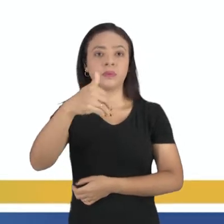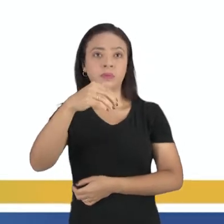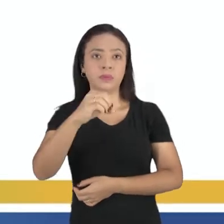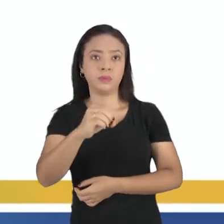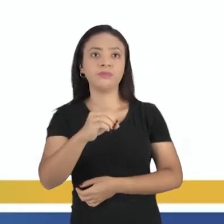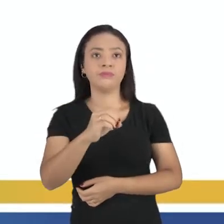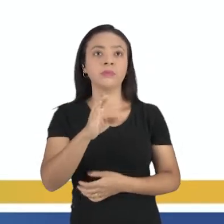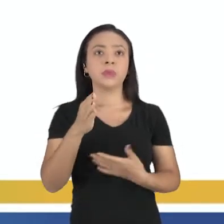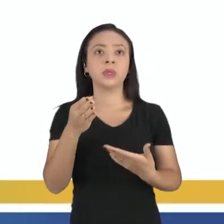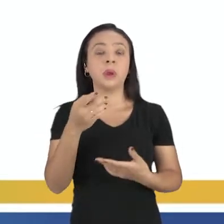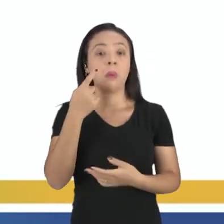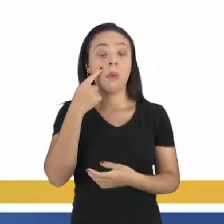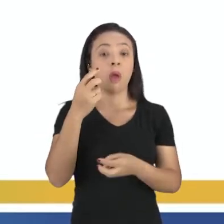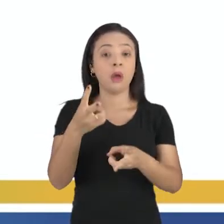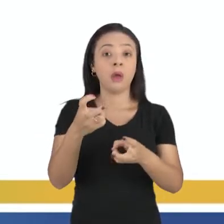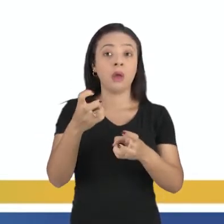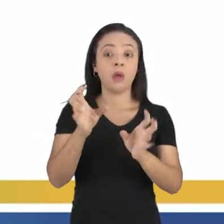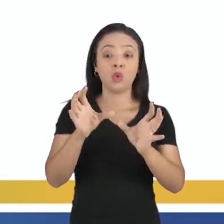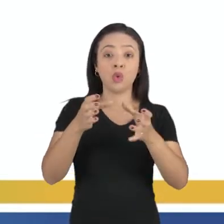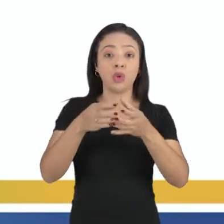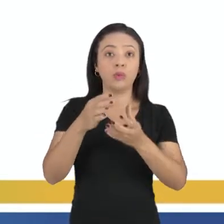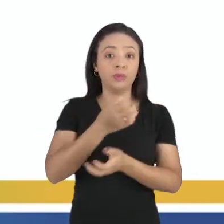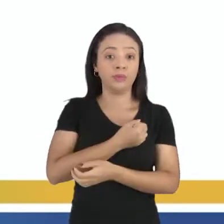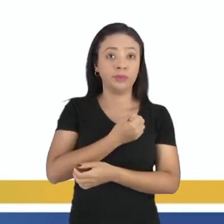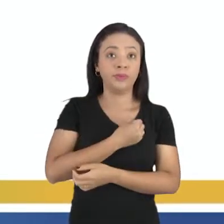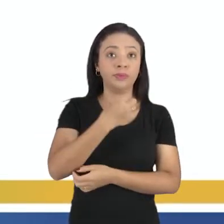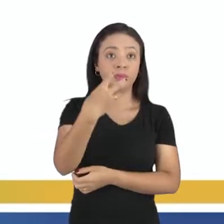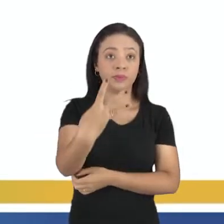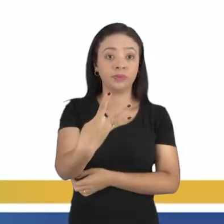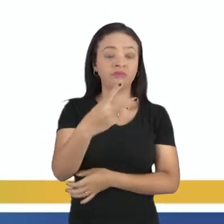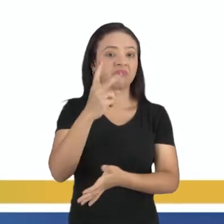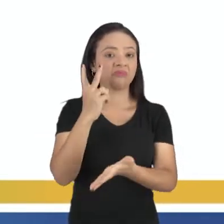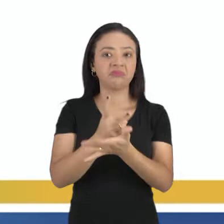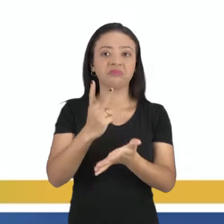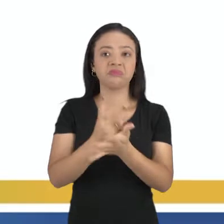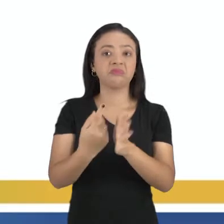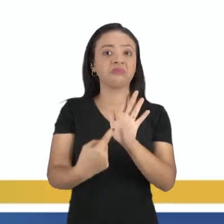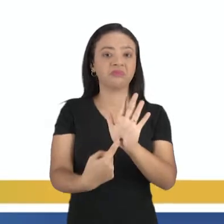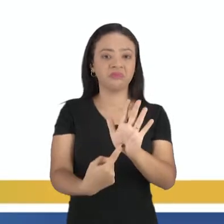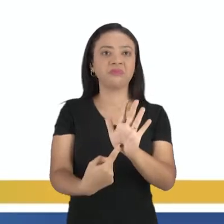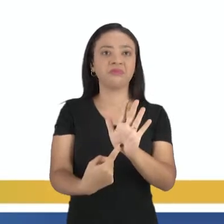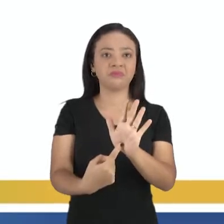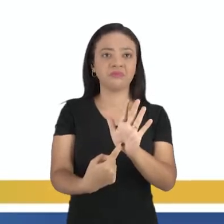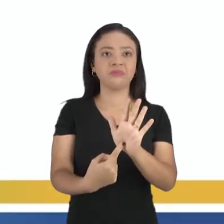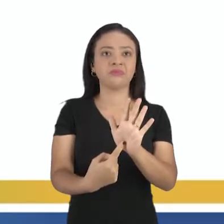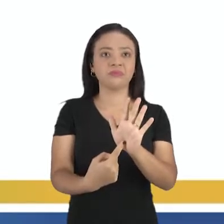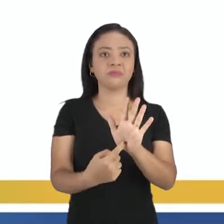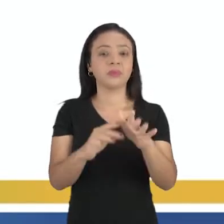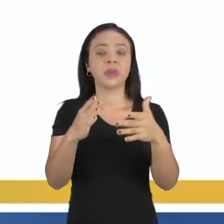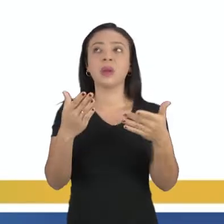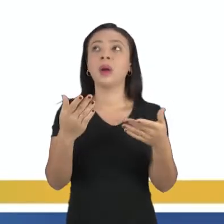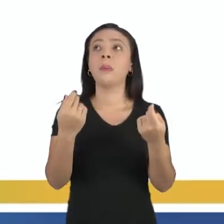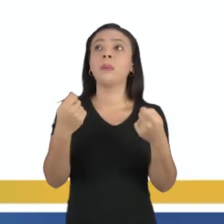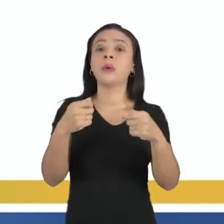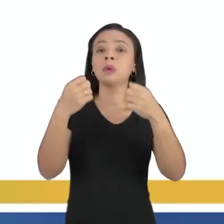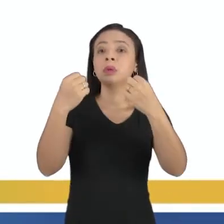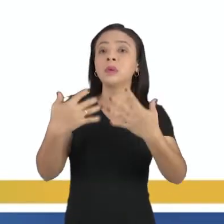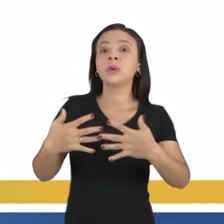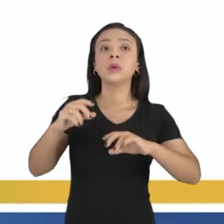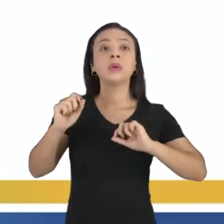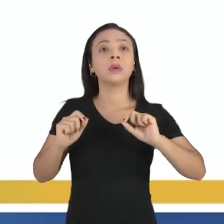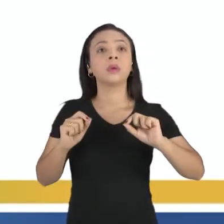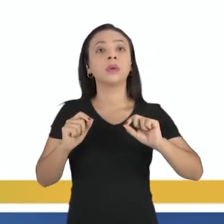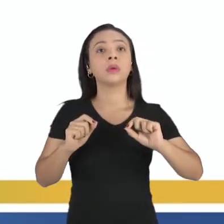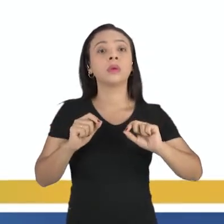10. Então, repare que nesse conjunto o número 3 é o que se repete mais vezes, Então, nós podemos dizer